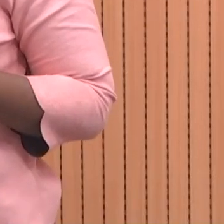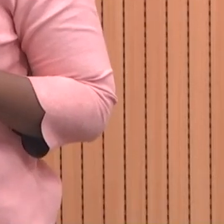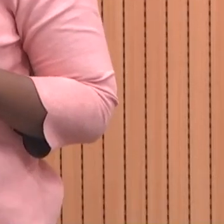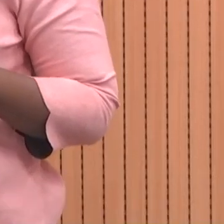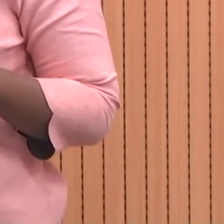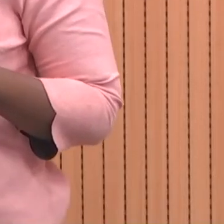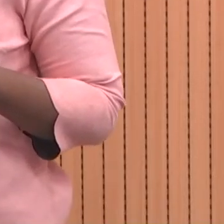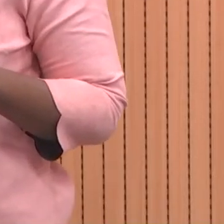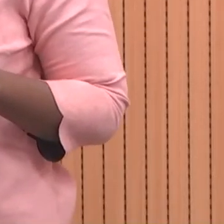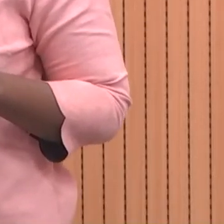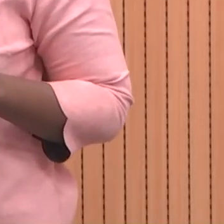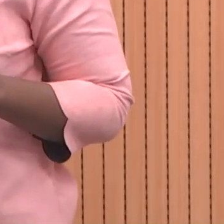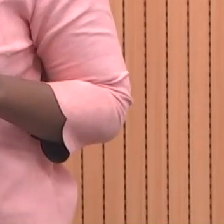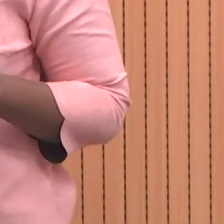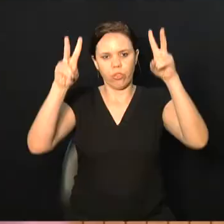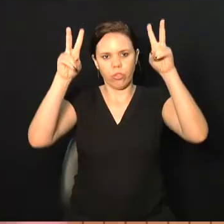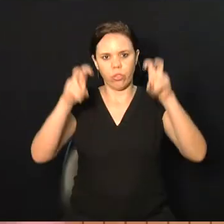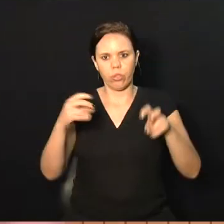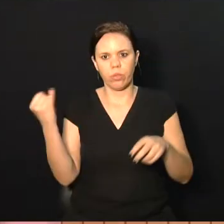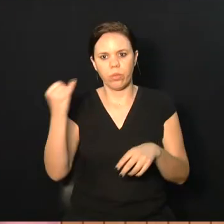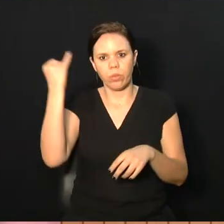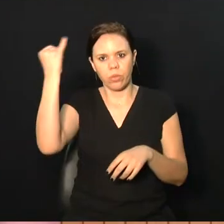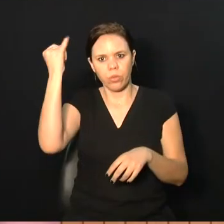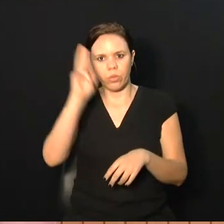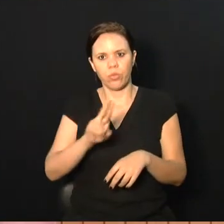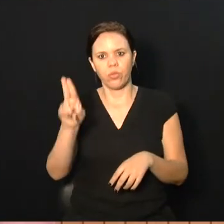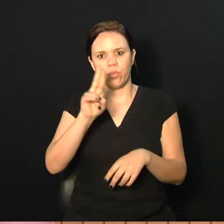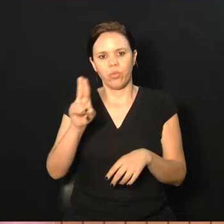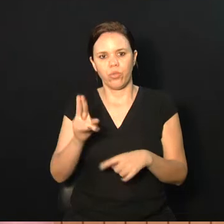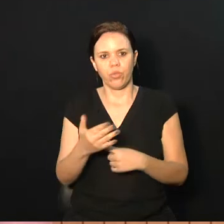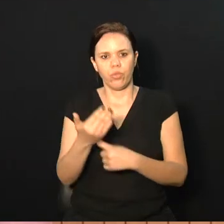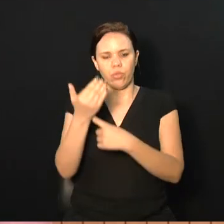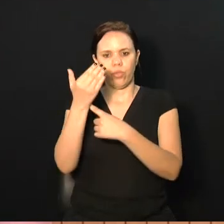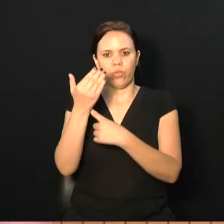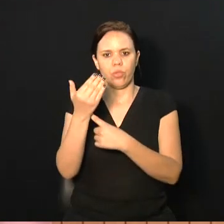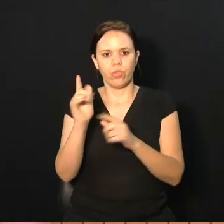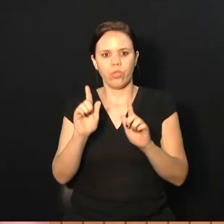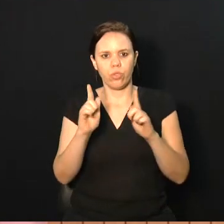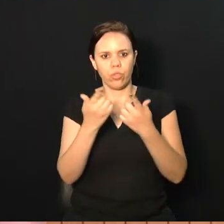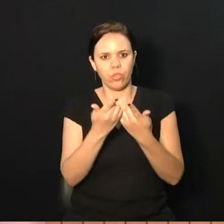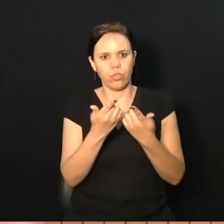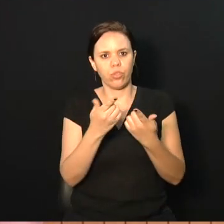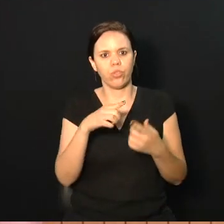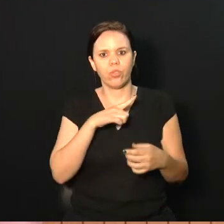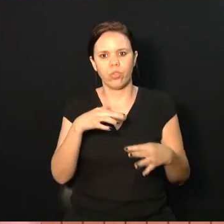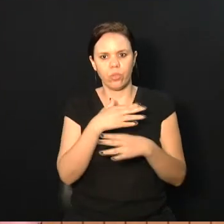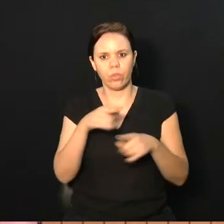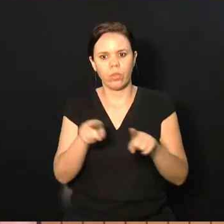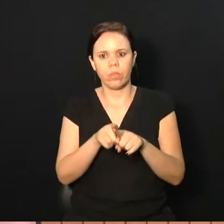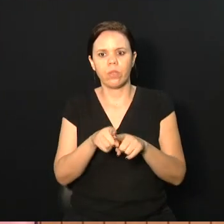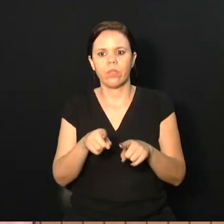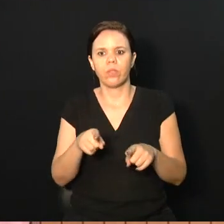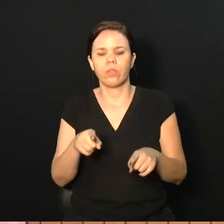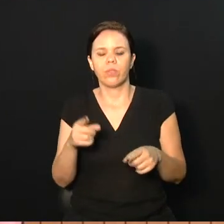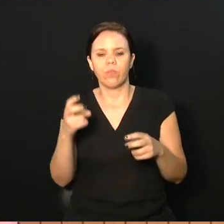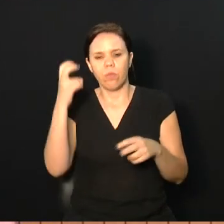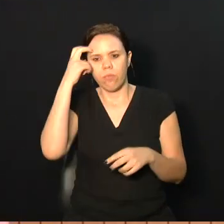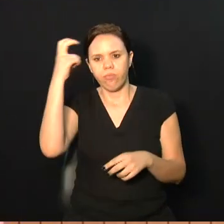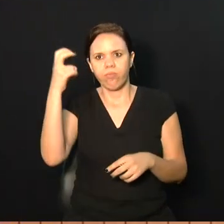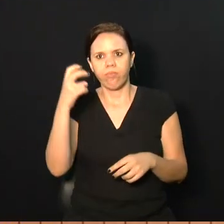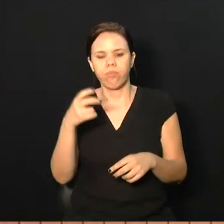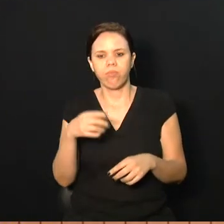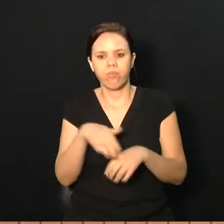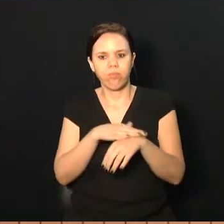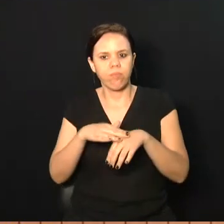que discutiu assuntos importantes sobre o uso da tecnologia na gestão dos municípios e também as cidades inteligentes. Eu vou